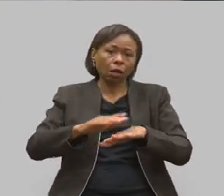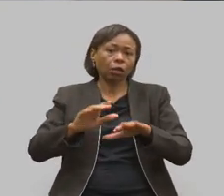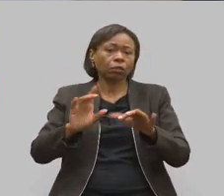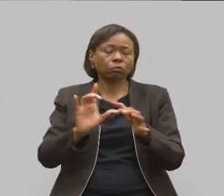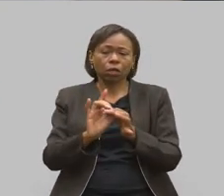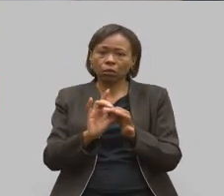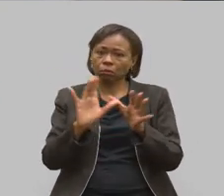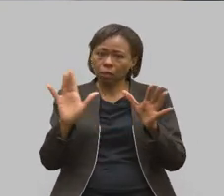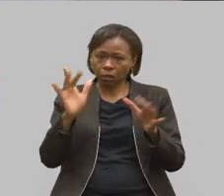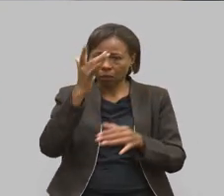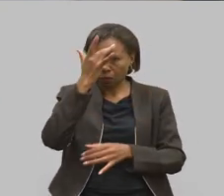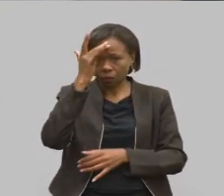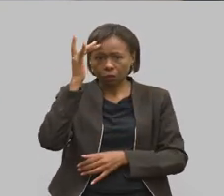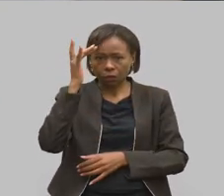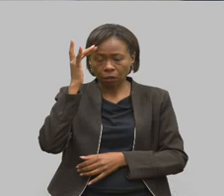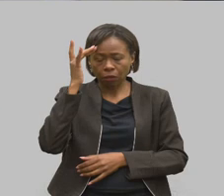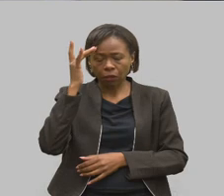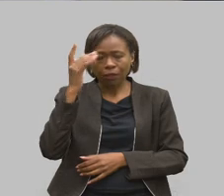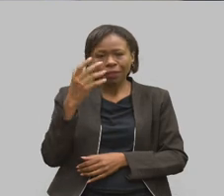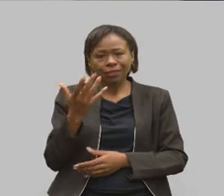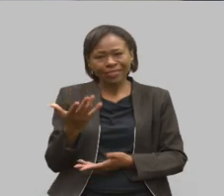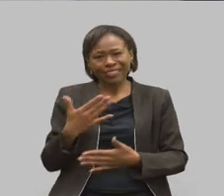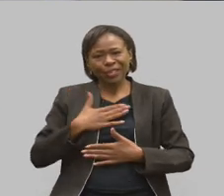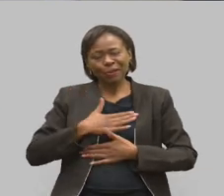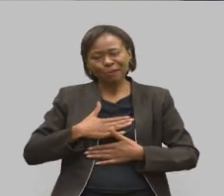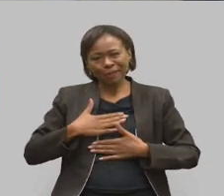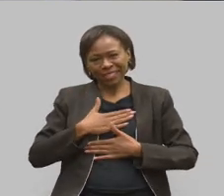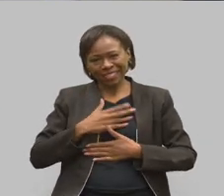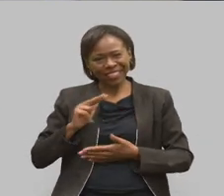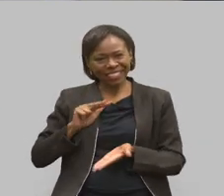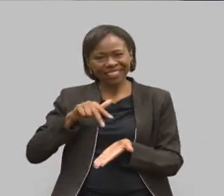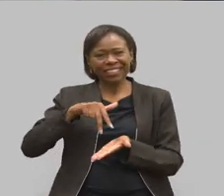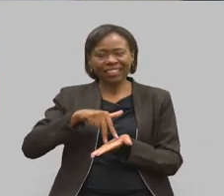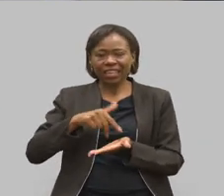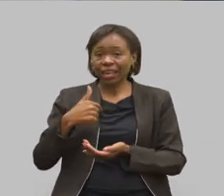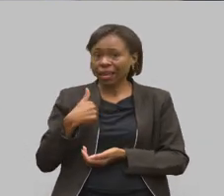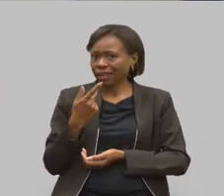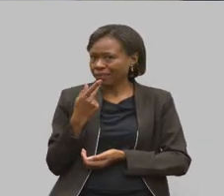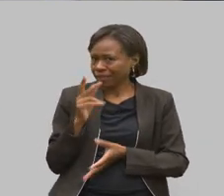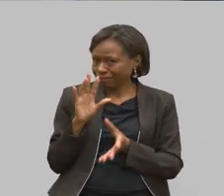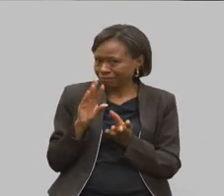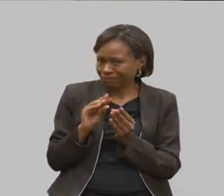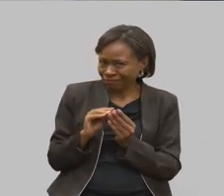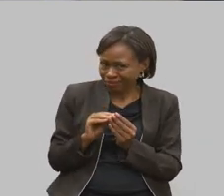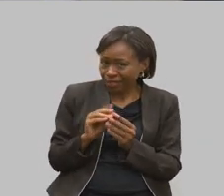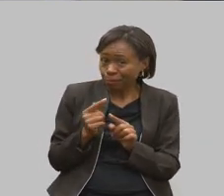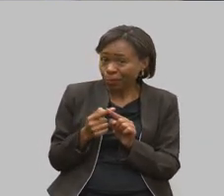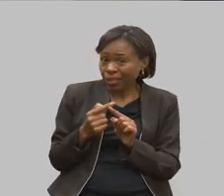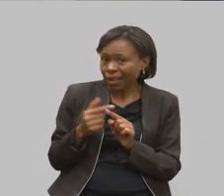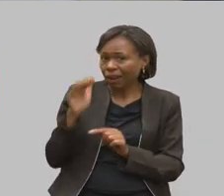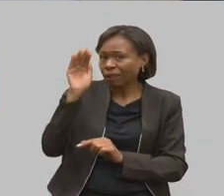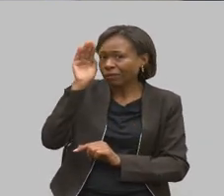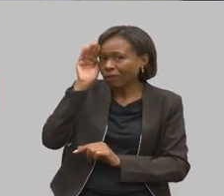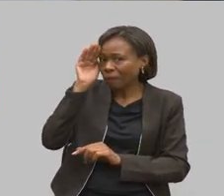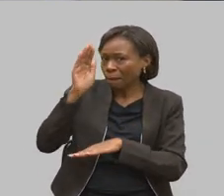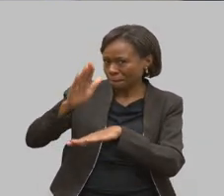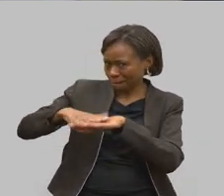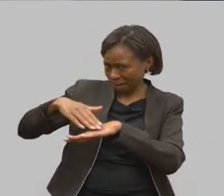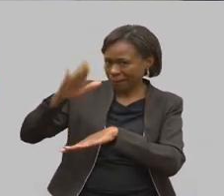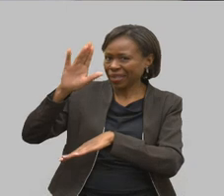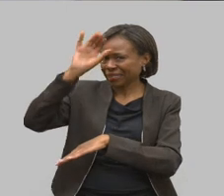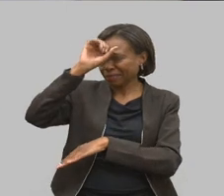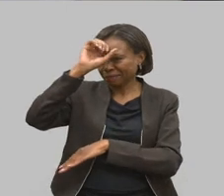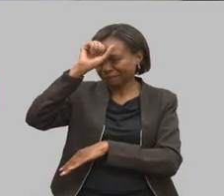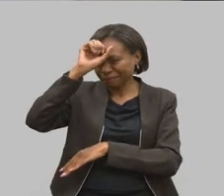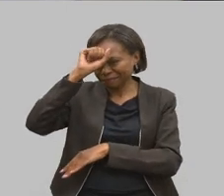Eh é um prazer tá aqui eu vou ser breve porque aqui eu tô é mais para ouvir e aprender acho que um